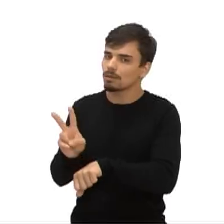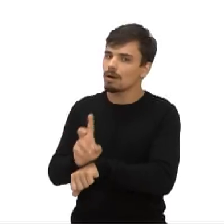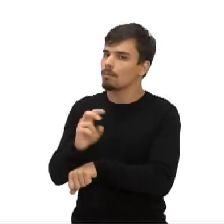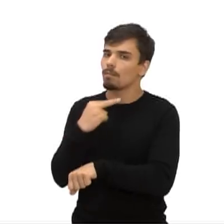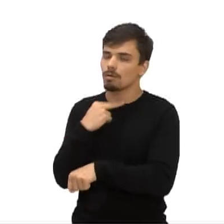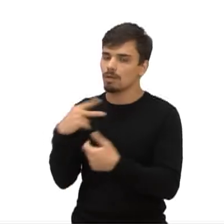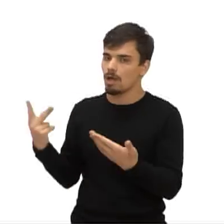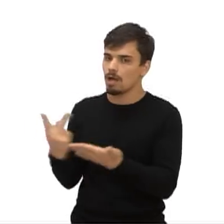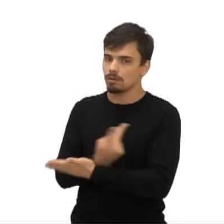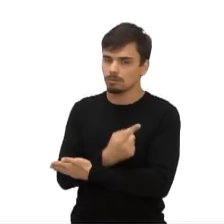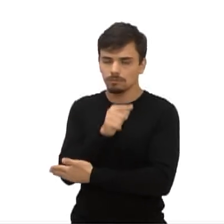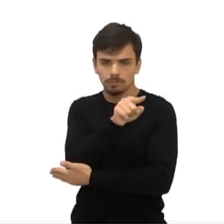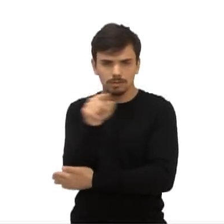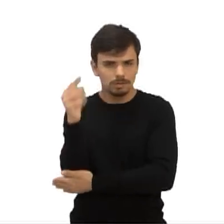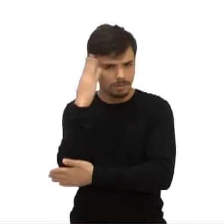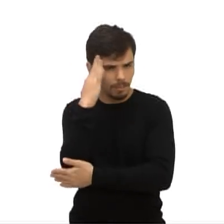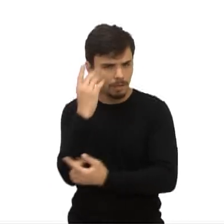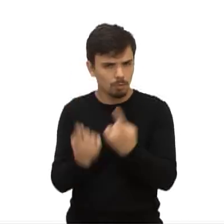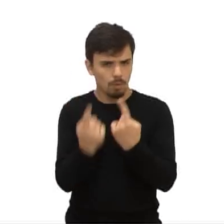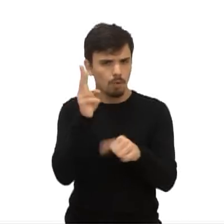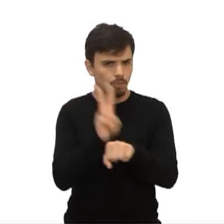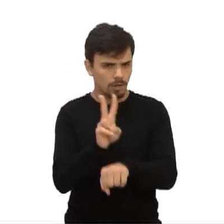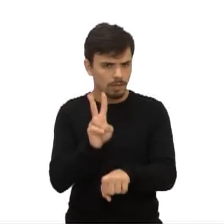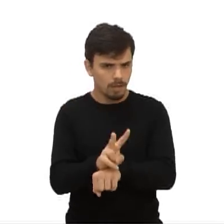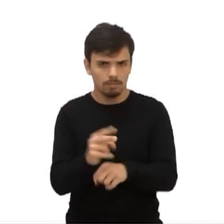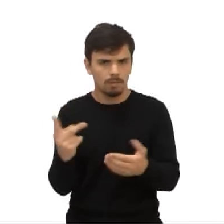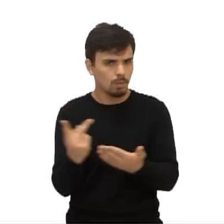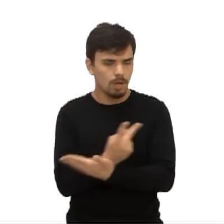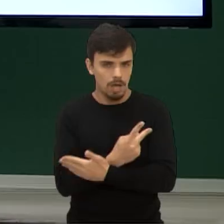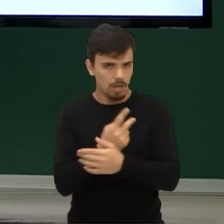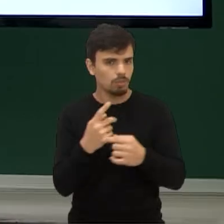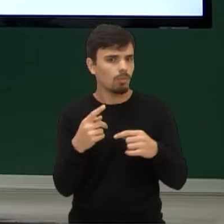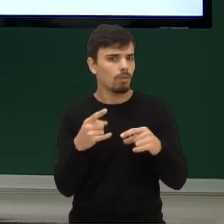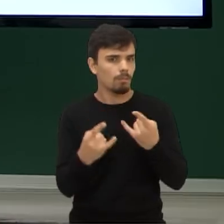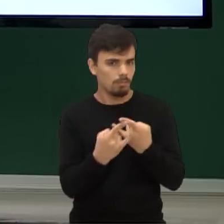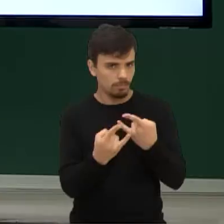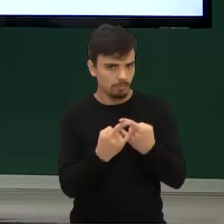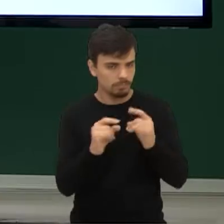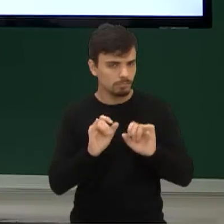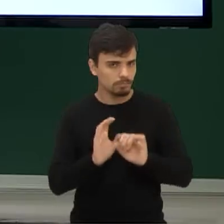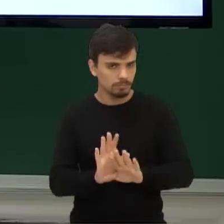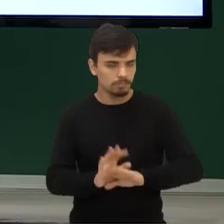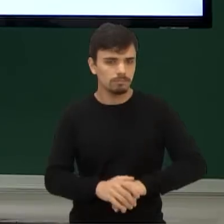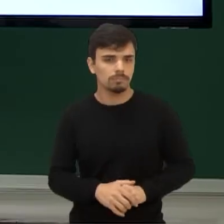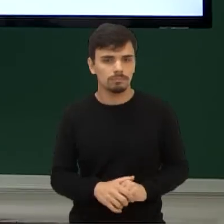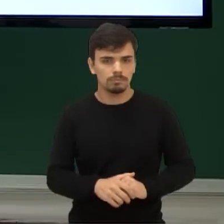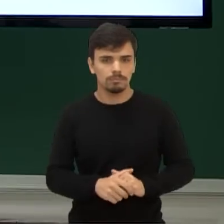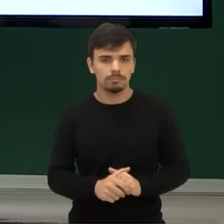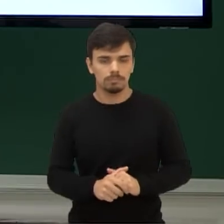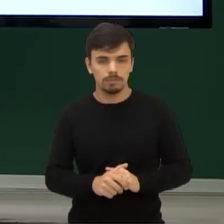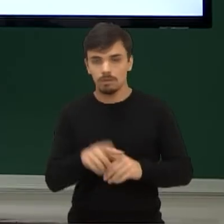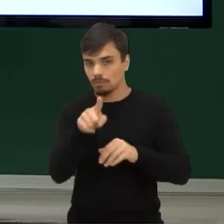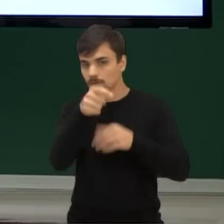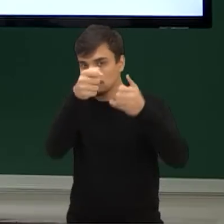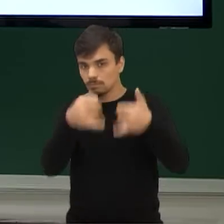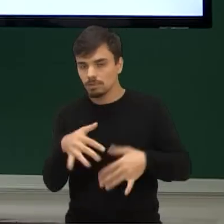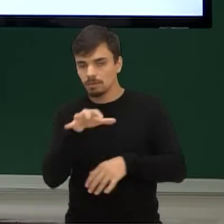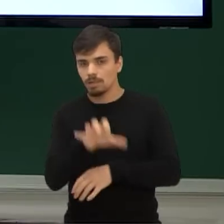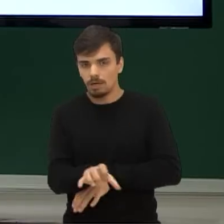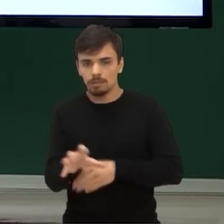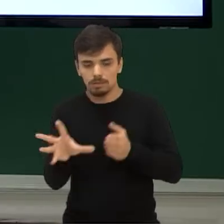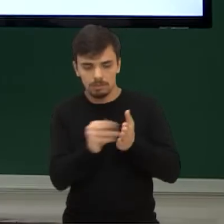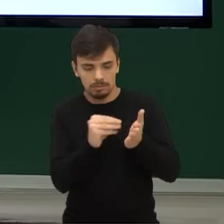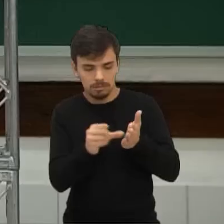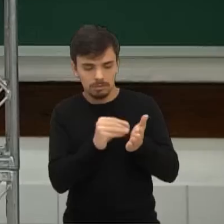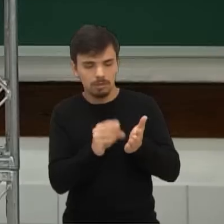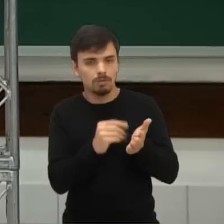falhe. Você saberia que cuidados são esses que é preciso tomar? Explica aí, anota aí no seu